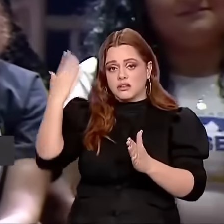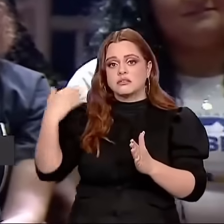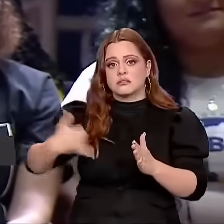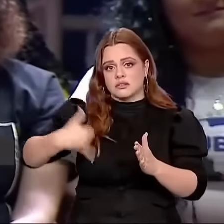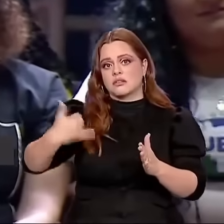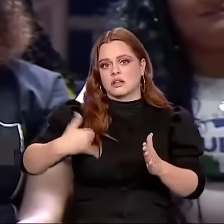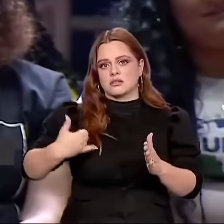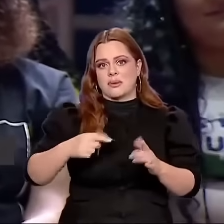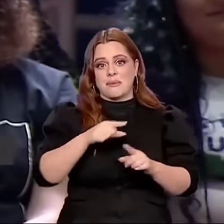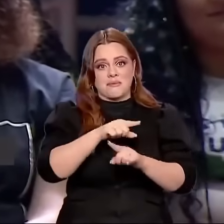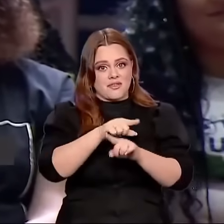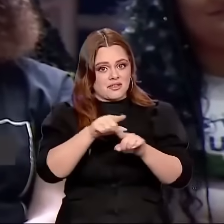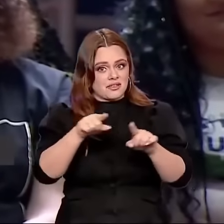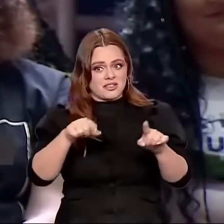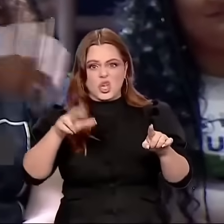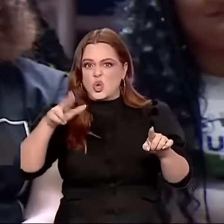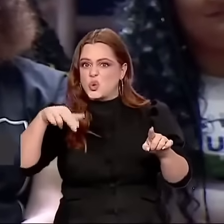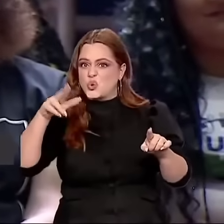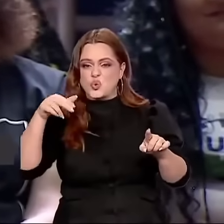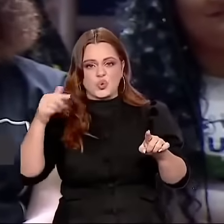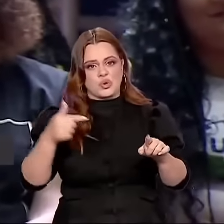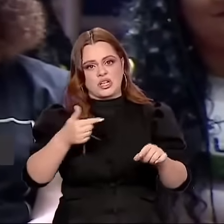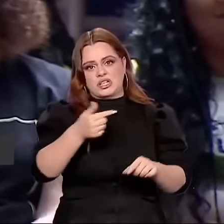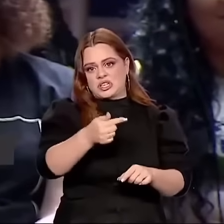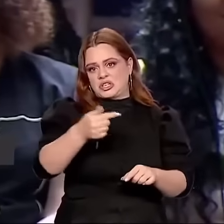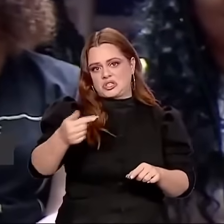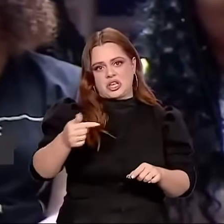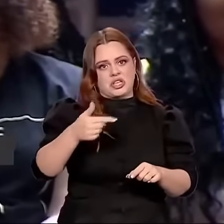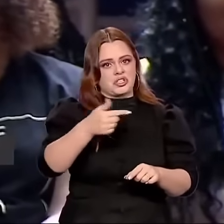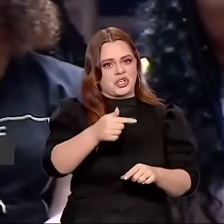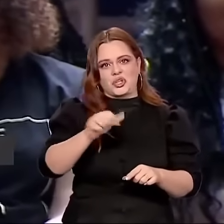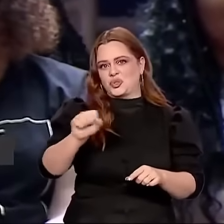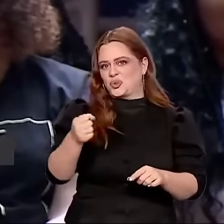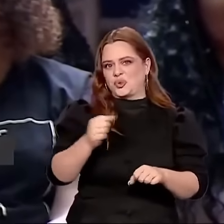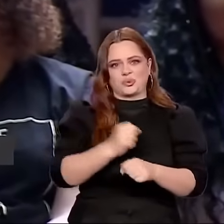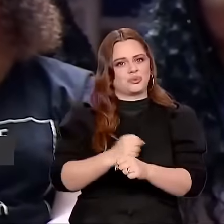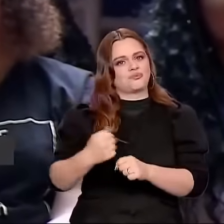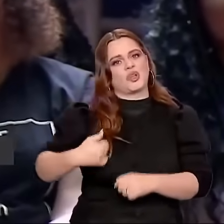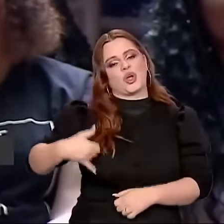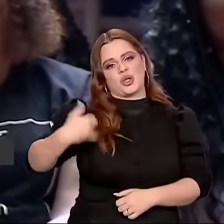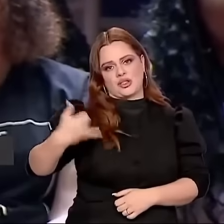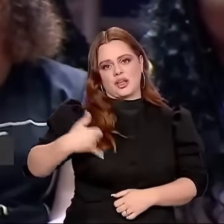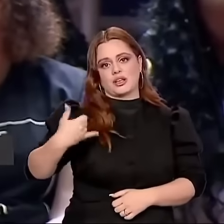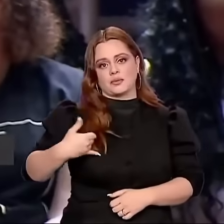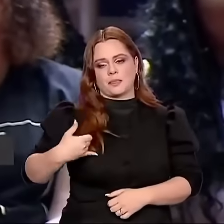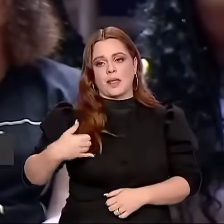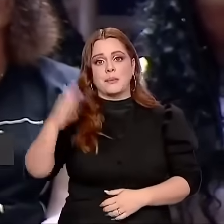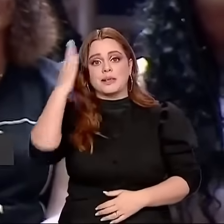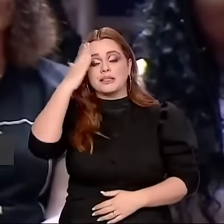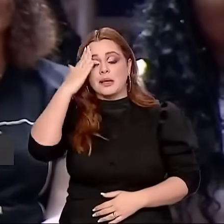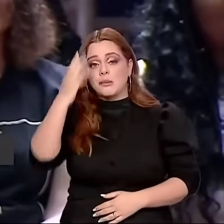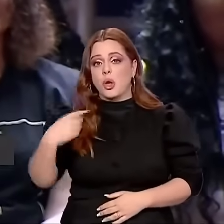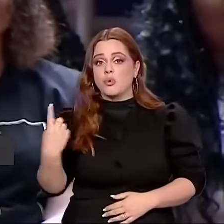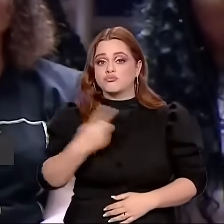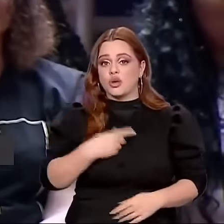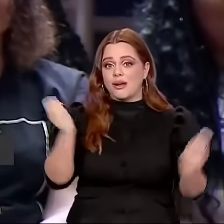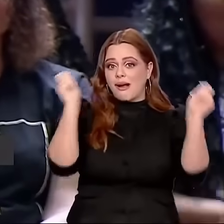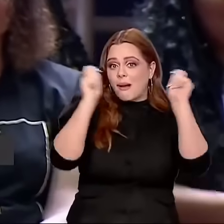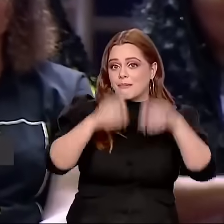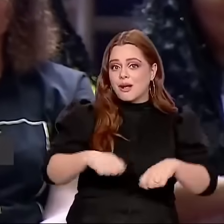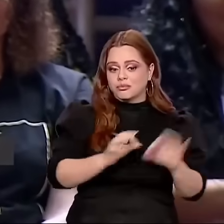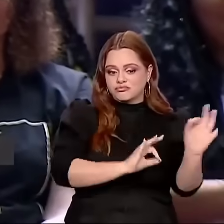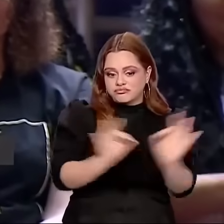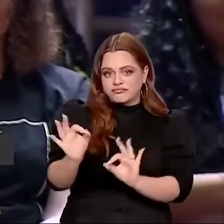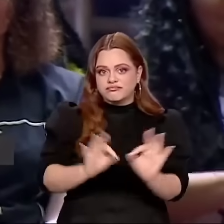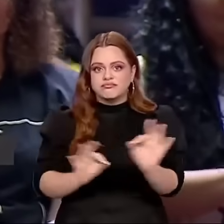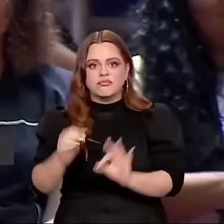tiveram 77 e nem 88 anos para saber do que a gente é capaz de fazer nesse